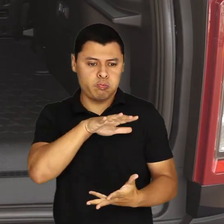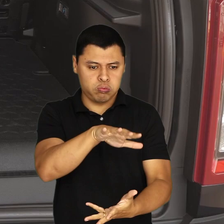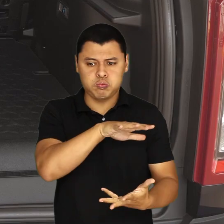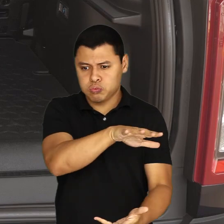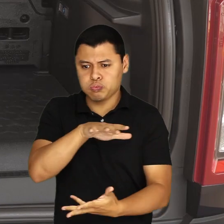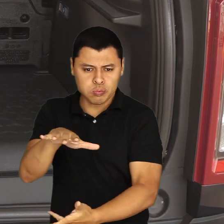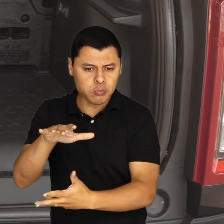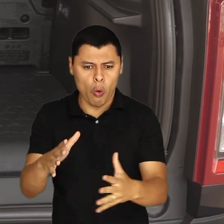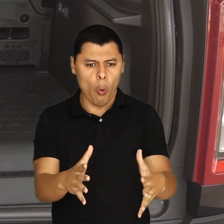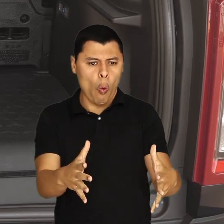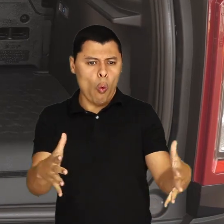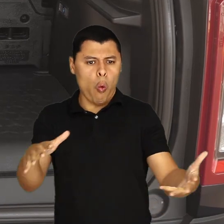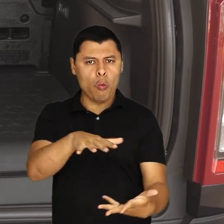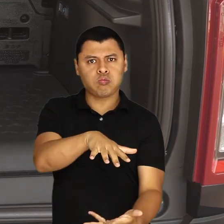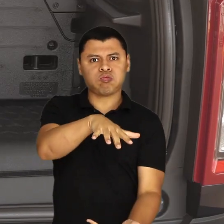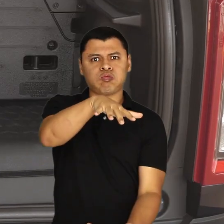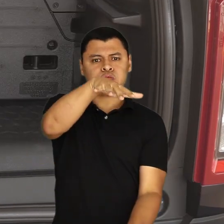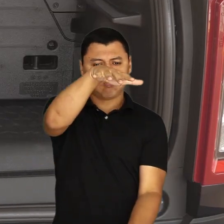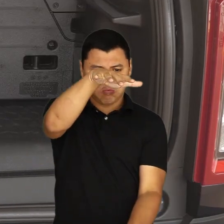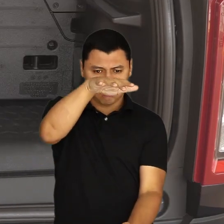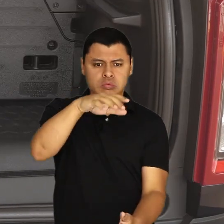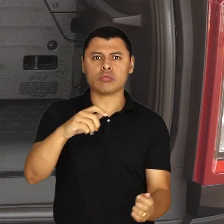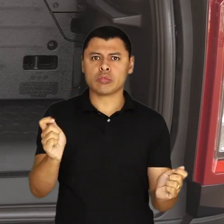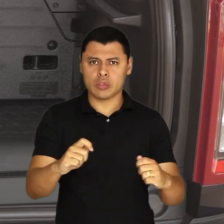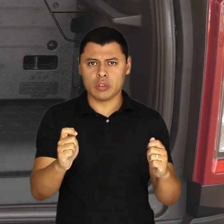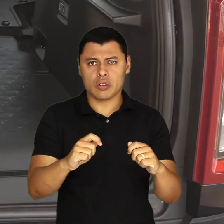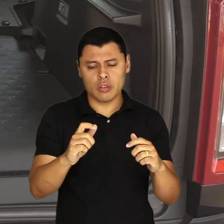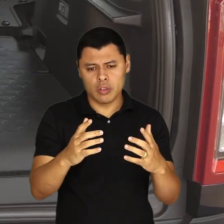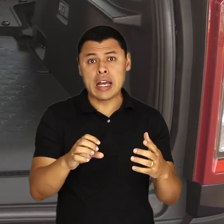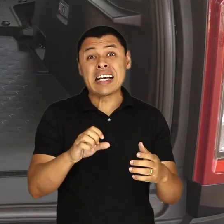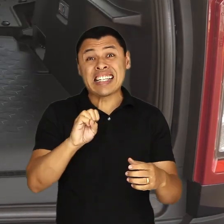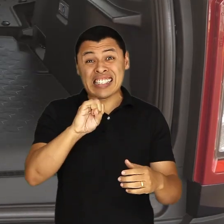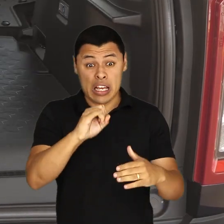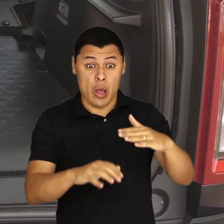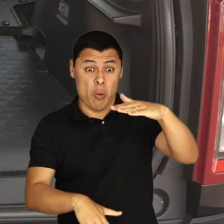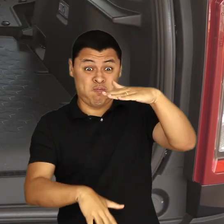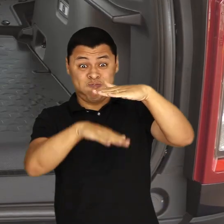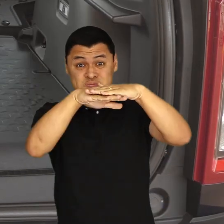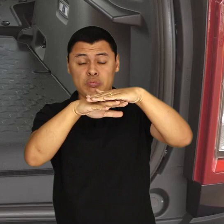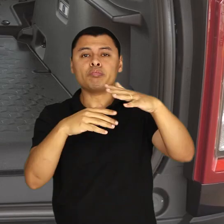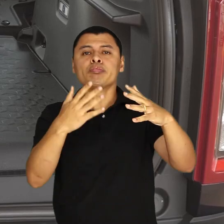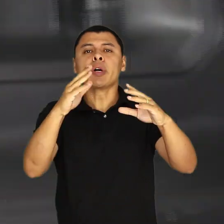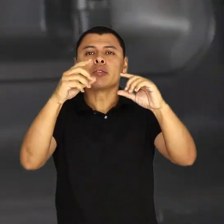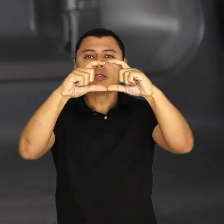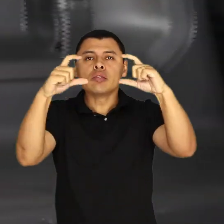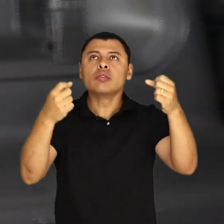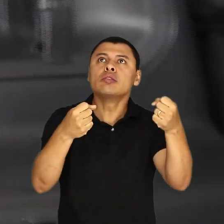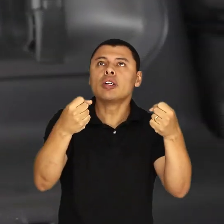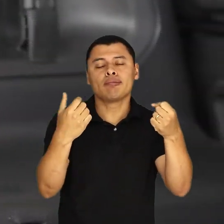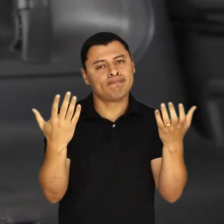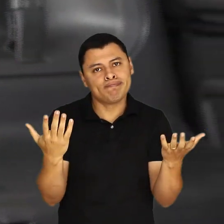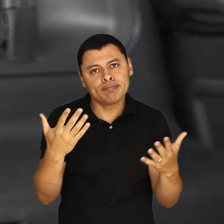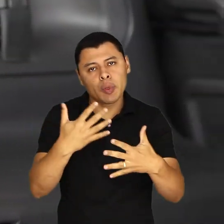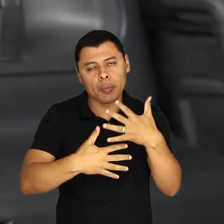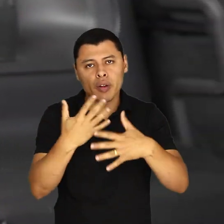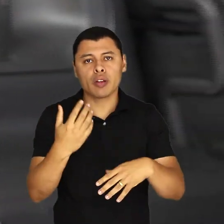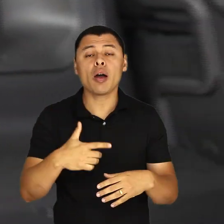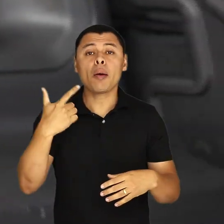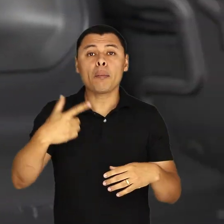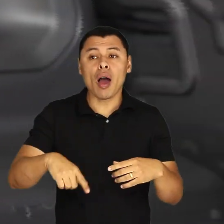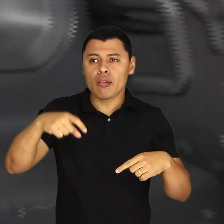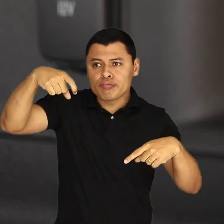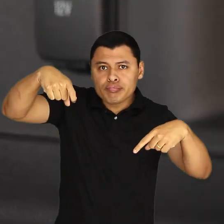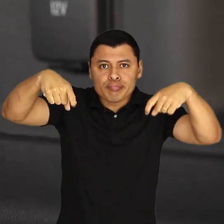de capacidade, na verdade vira 580 se for até o teto, mas tem uma questão de obstrução de visão, né? E tem muita coisa legal aqui, a gente tem